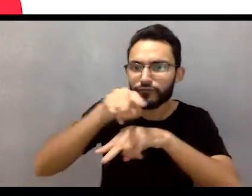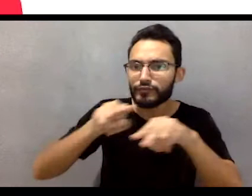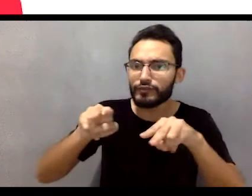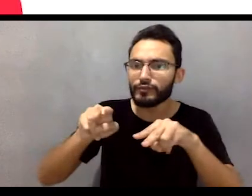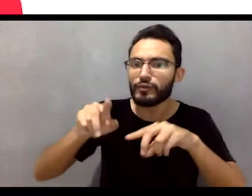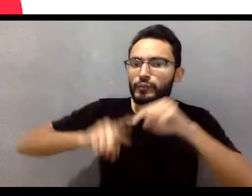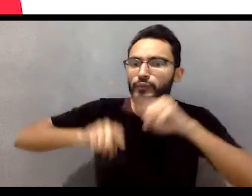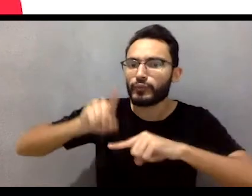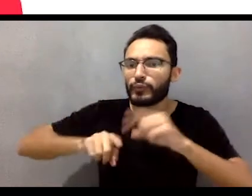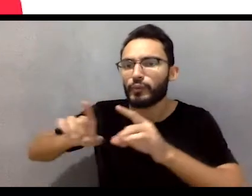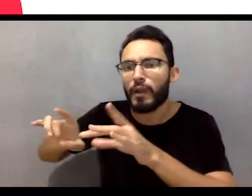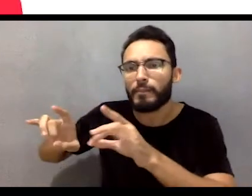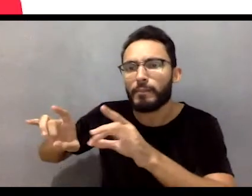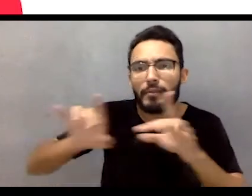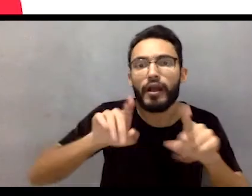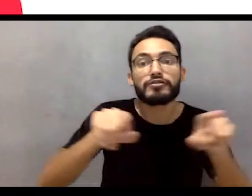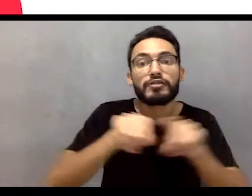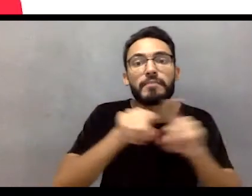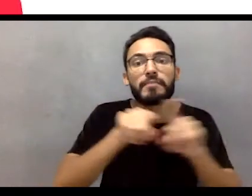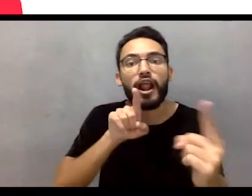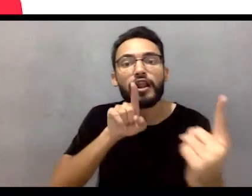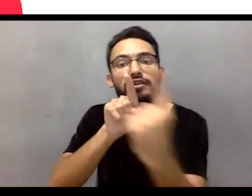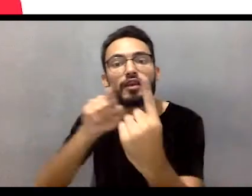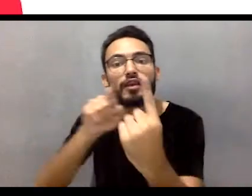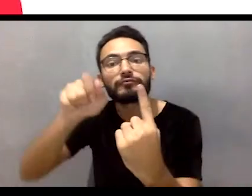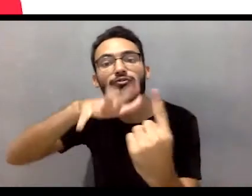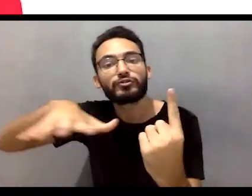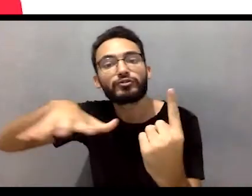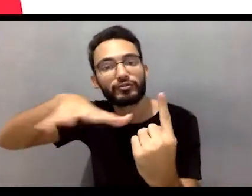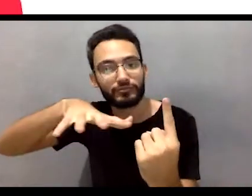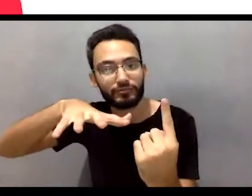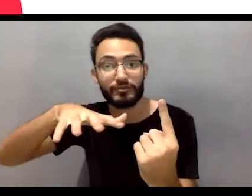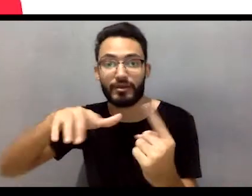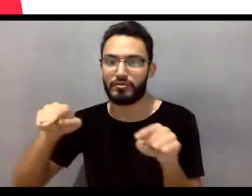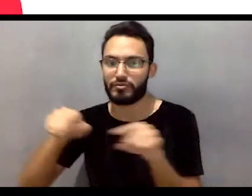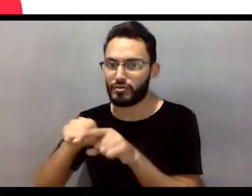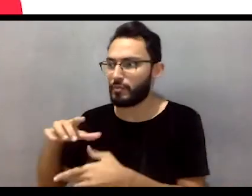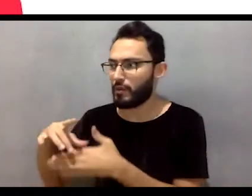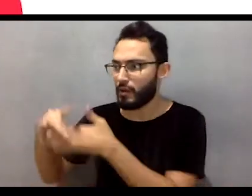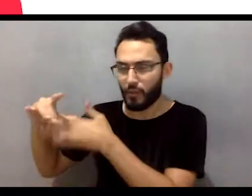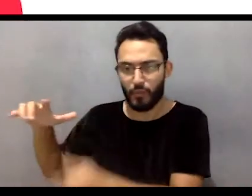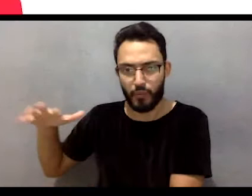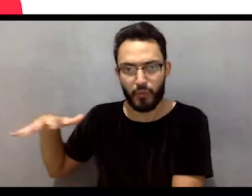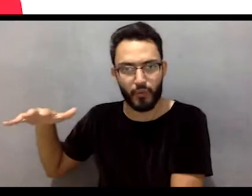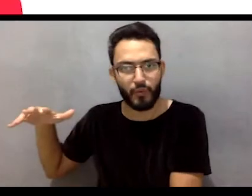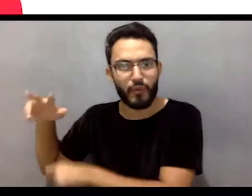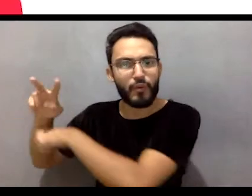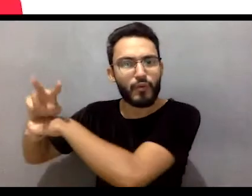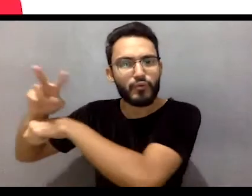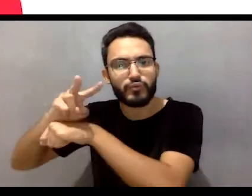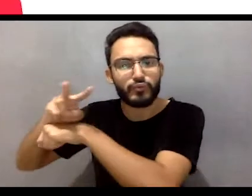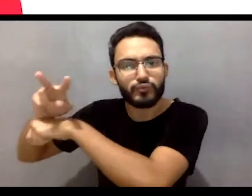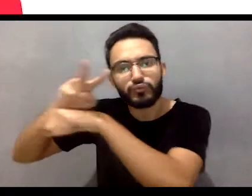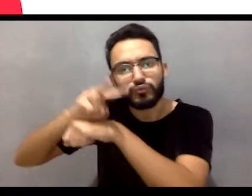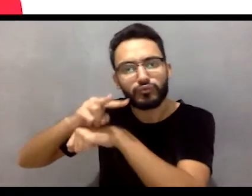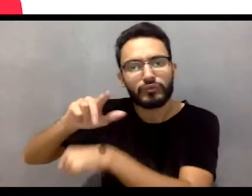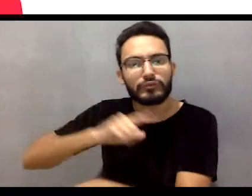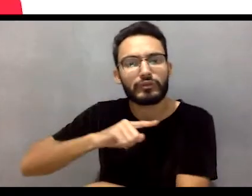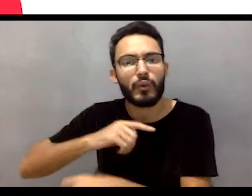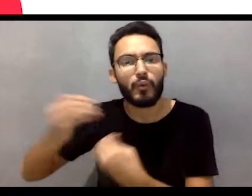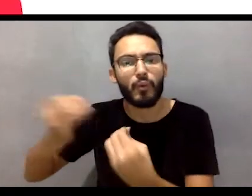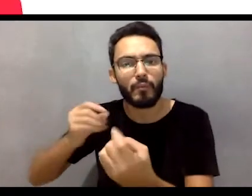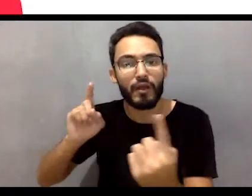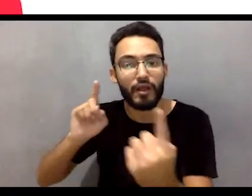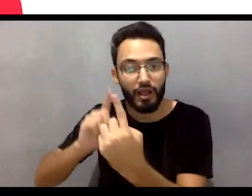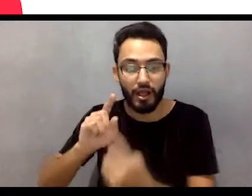os clientes. E os KPIs, eles cuidam da própria organização. Então, o OKR é um